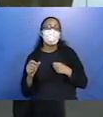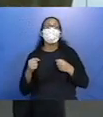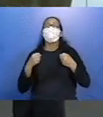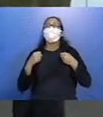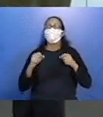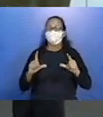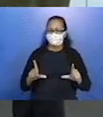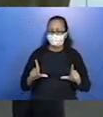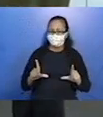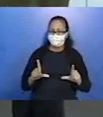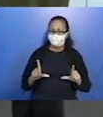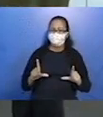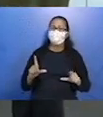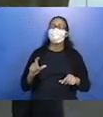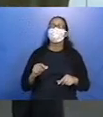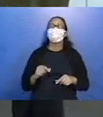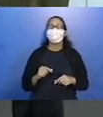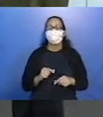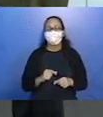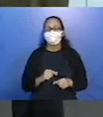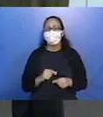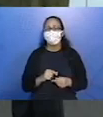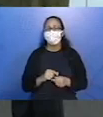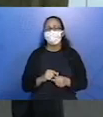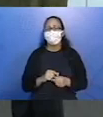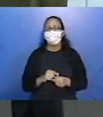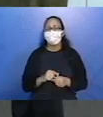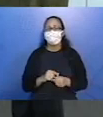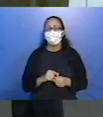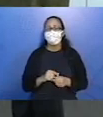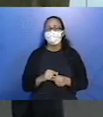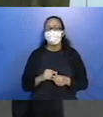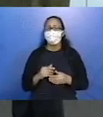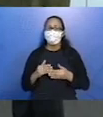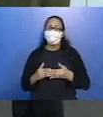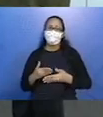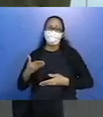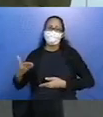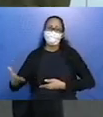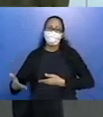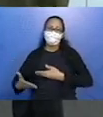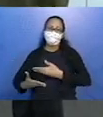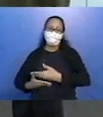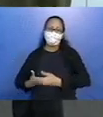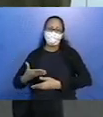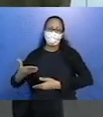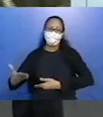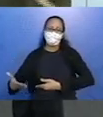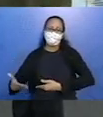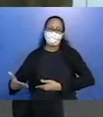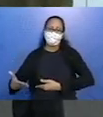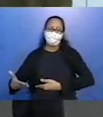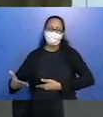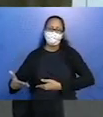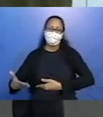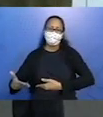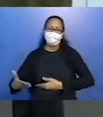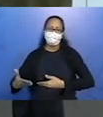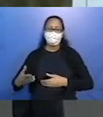Muito bem, acertou quem falou, ação. E devolver? Você vai devolver algo a